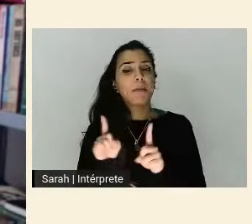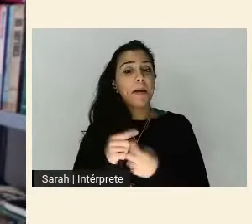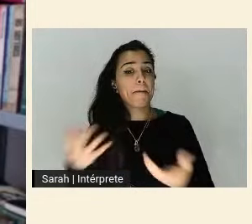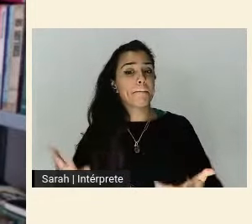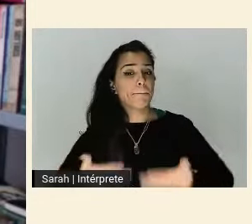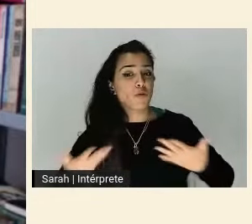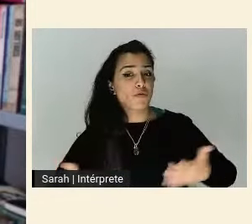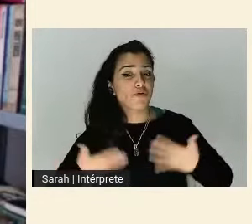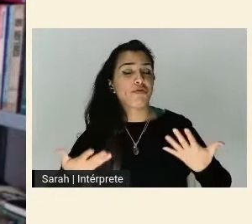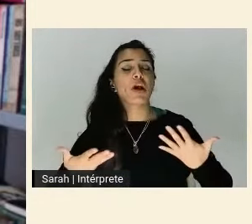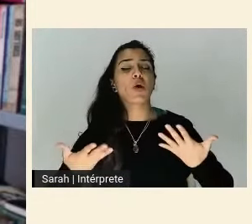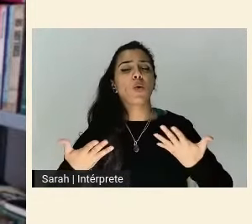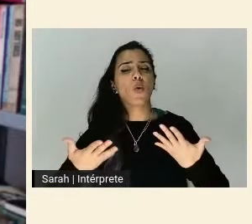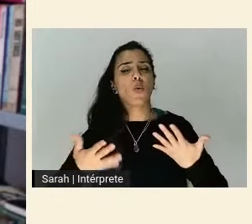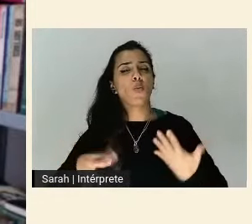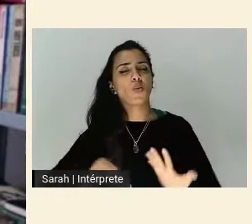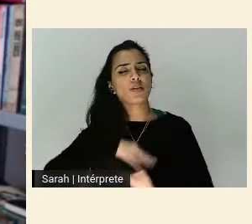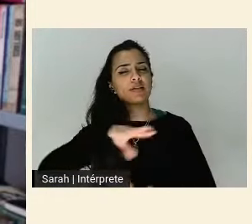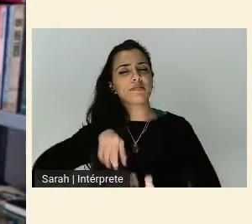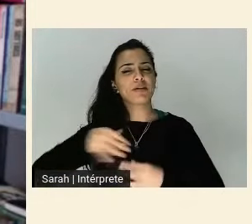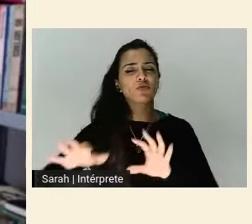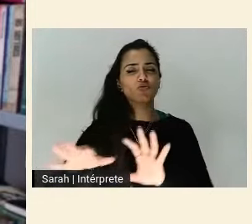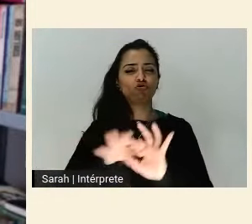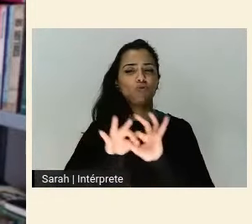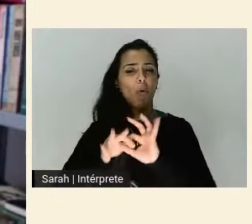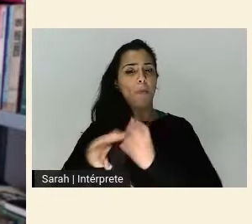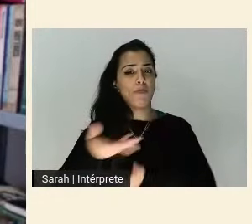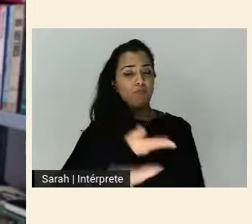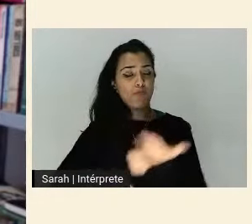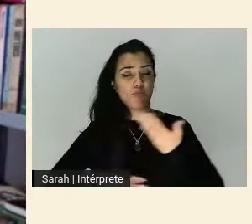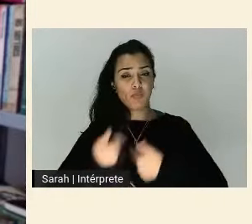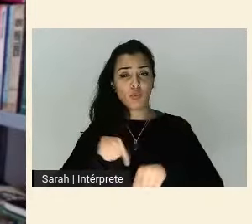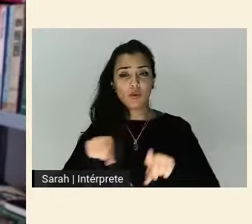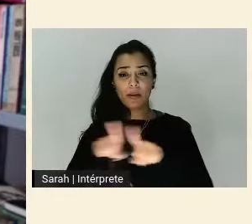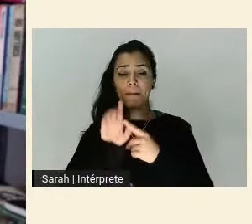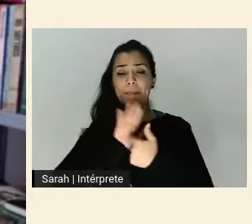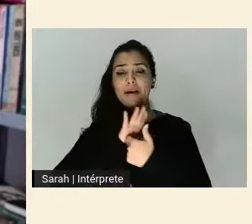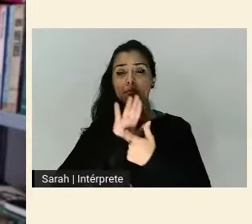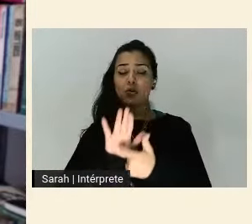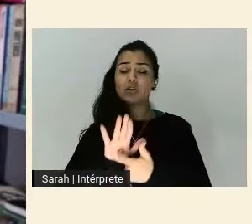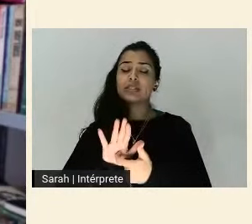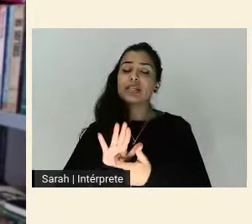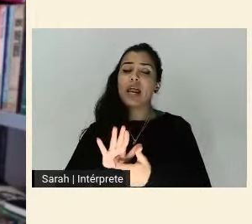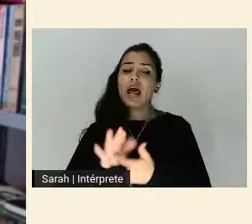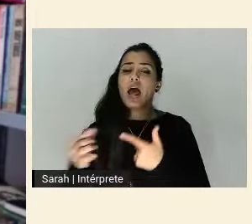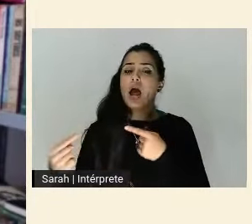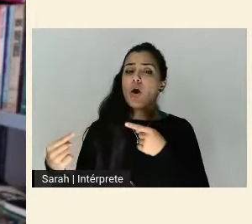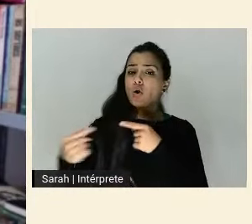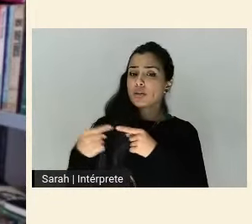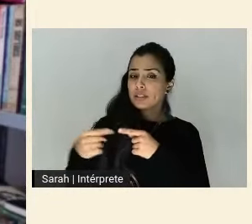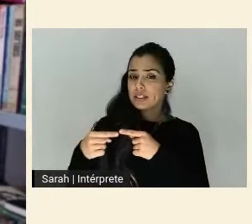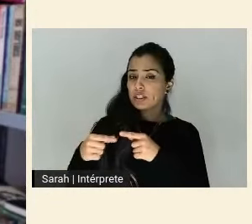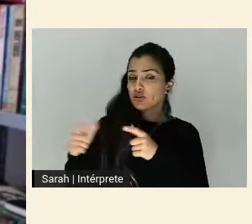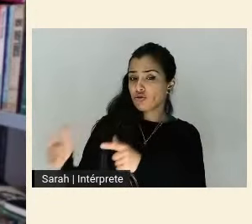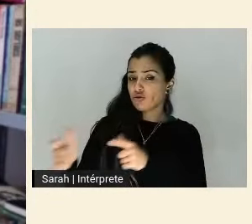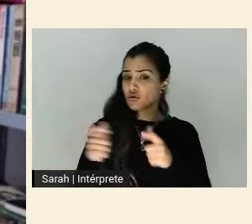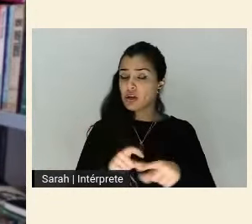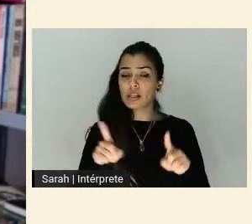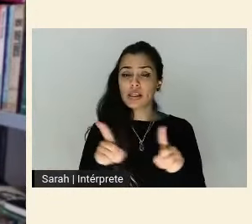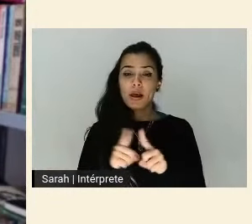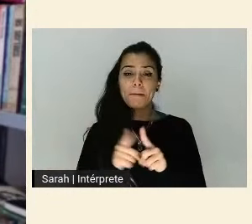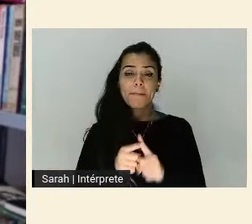de comunhão regional, não é? Mostrar as conexões geográficas e o passado histórico